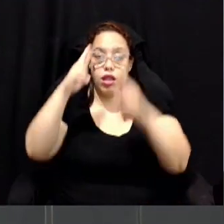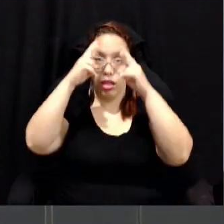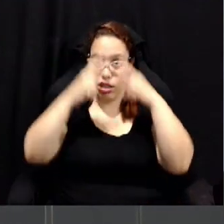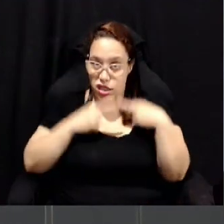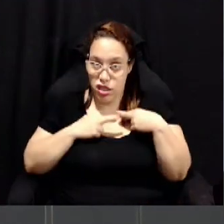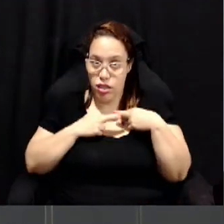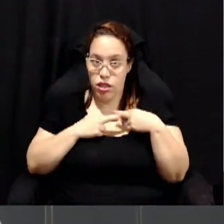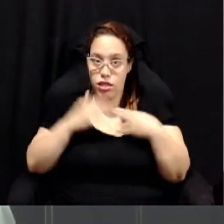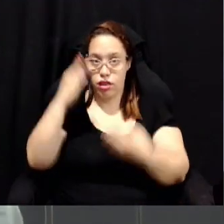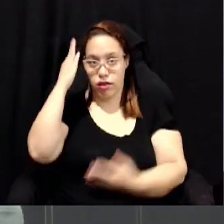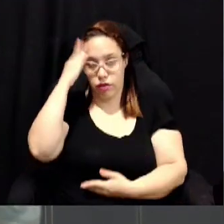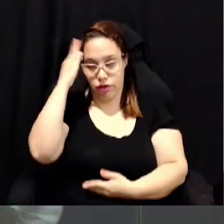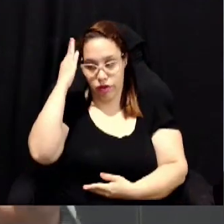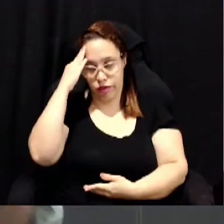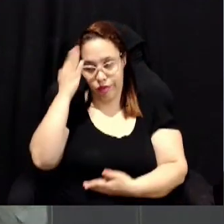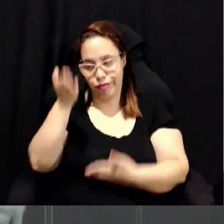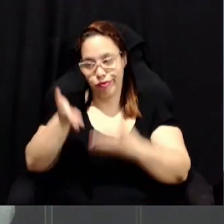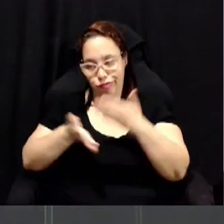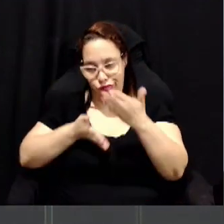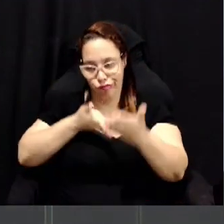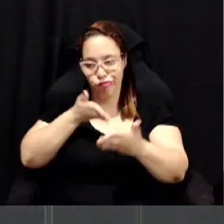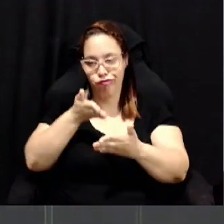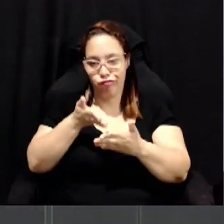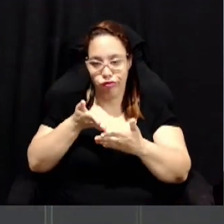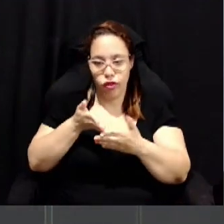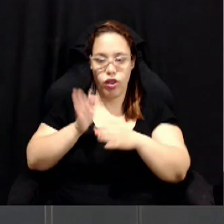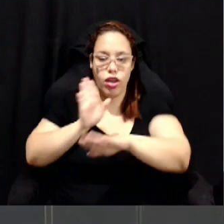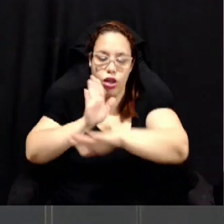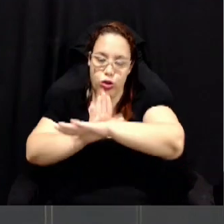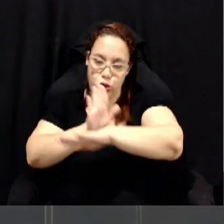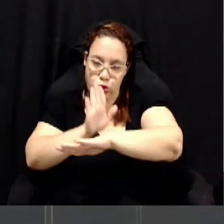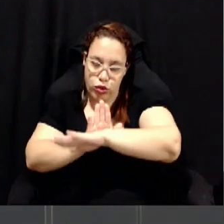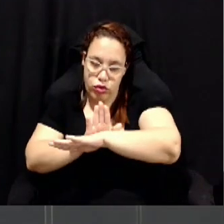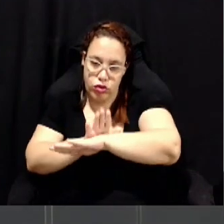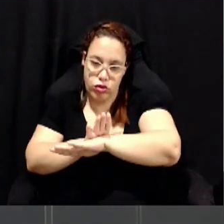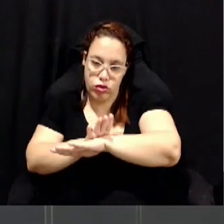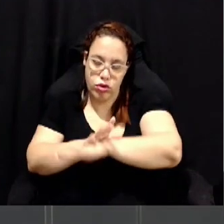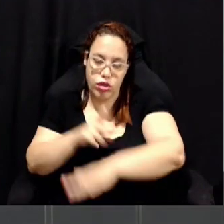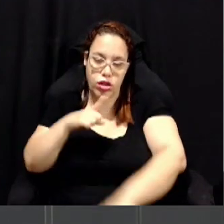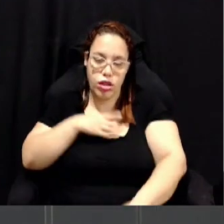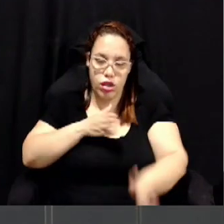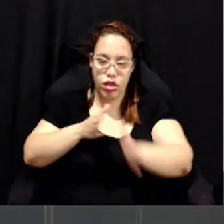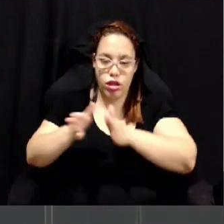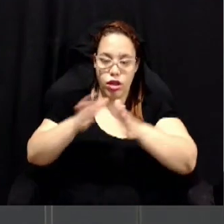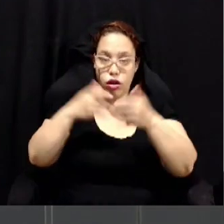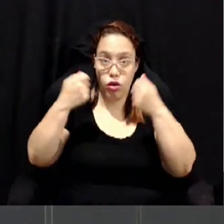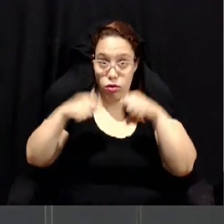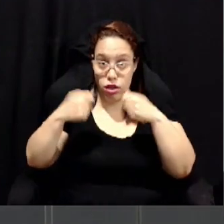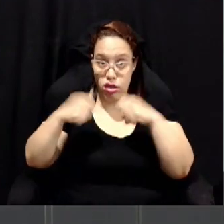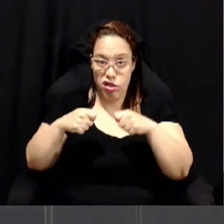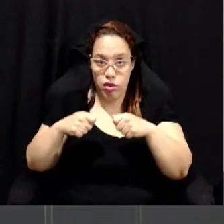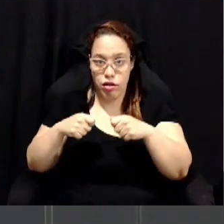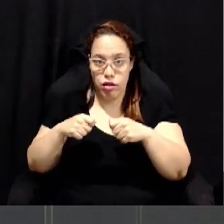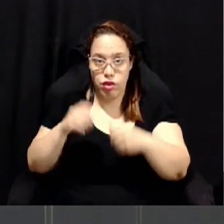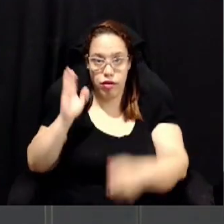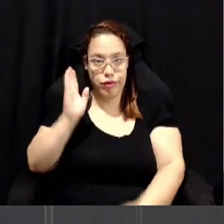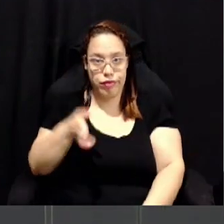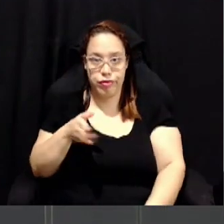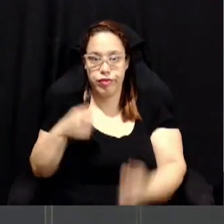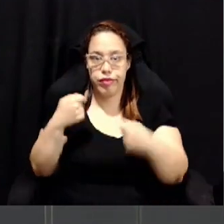saibam lidar e colaborem para que você tenha acesso ao que você precisa. Então, de imediato, a gente precisa